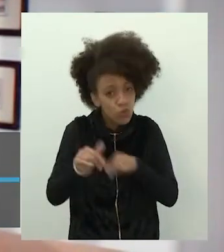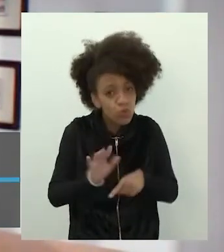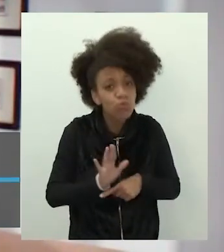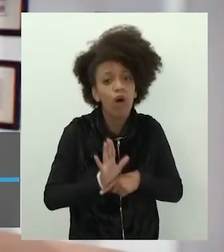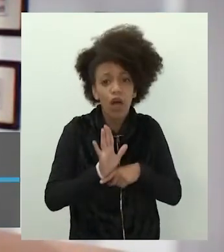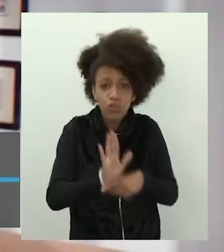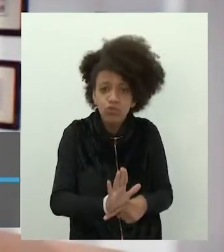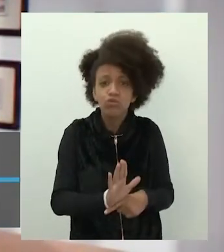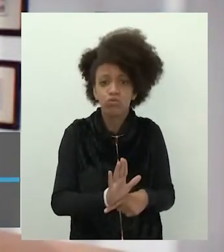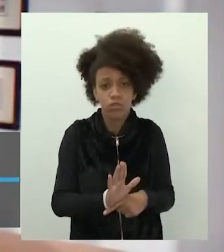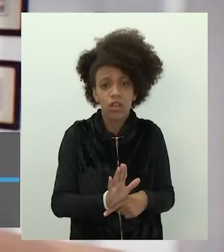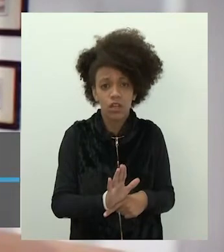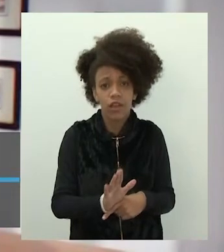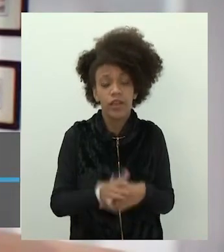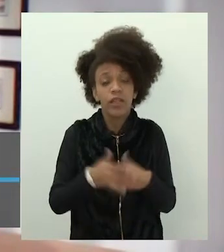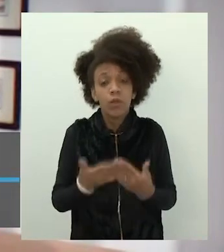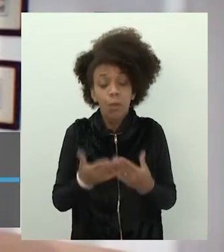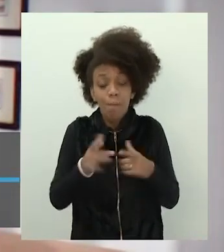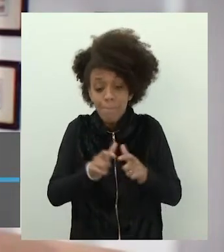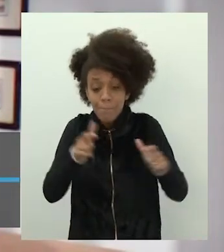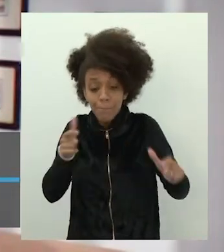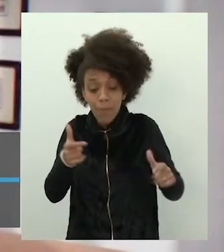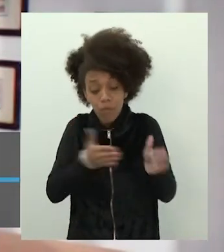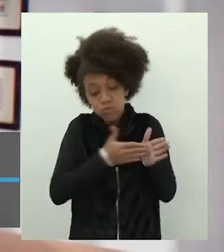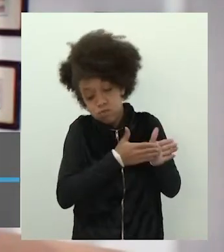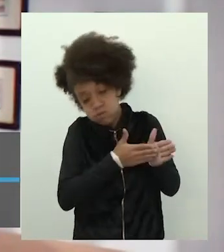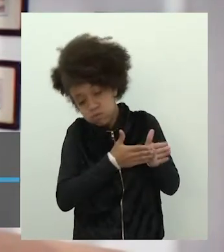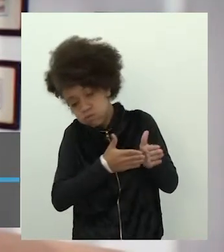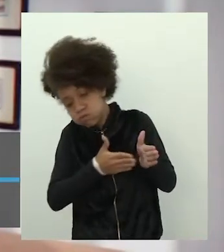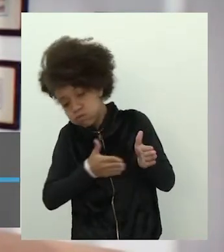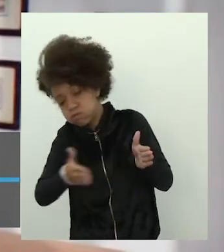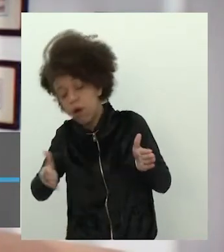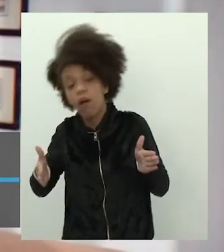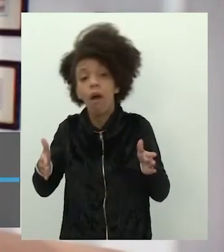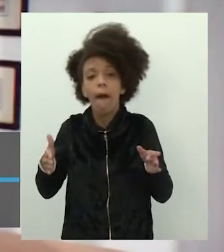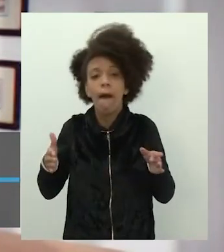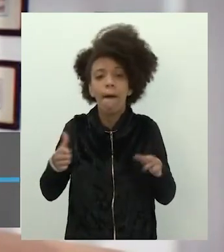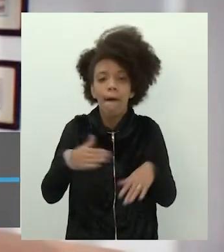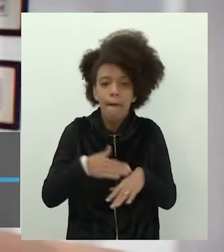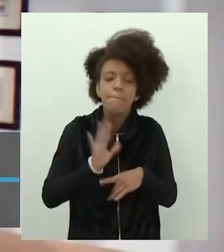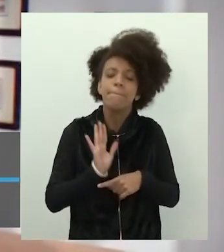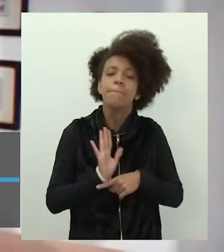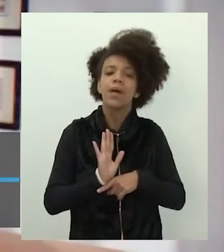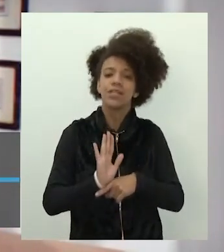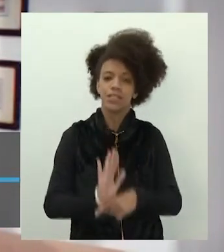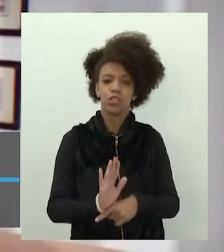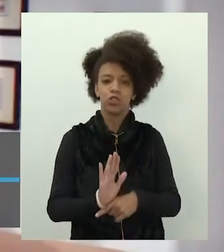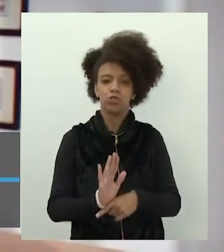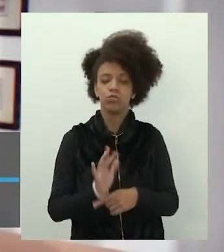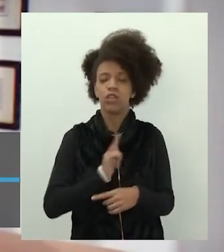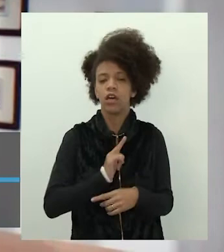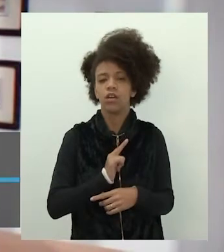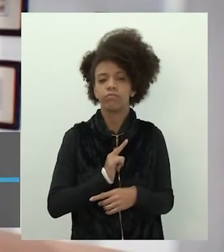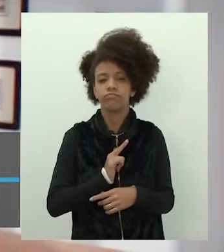ajuda muito. E quanto mais o tempo passa, mais ajuda a gente ter